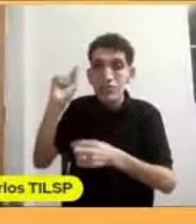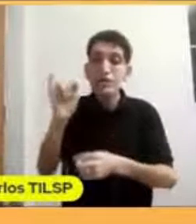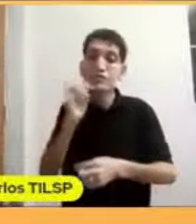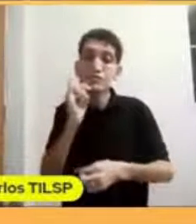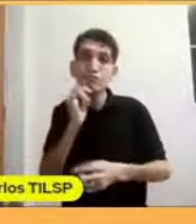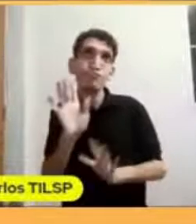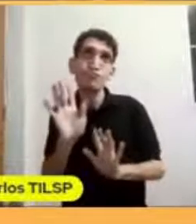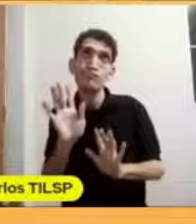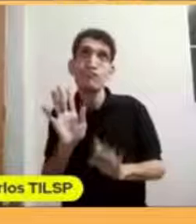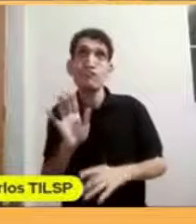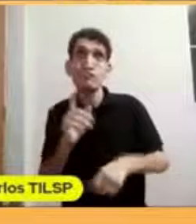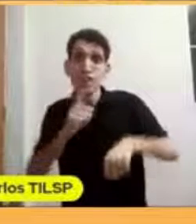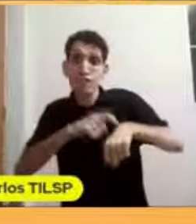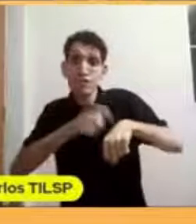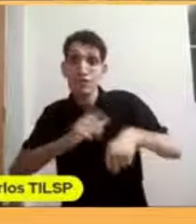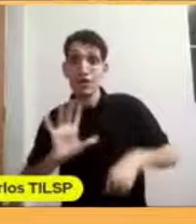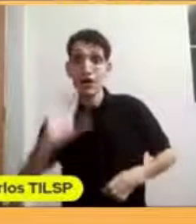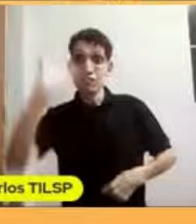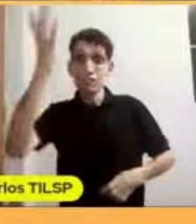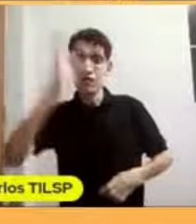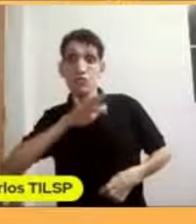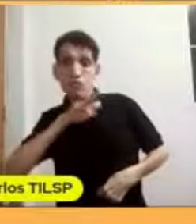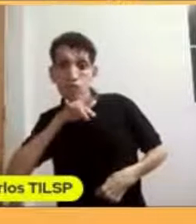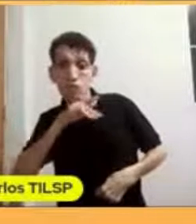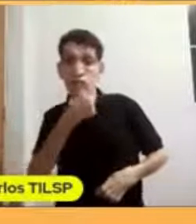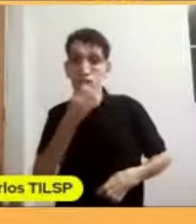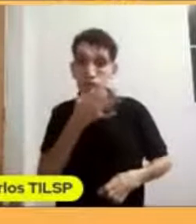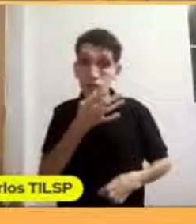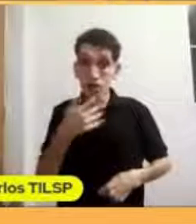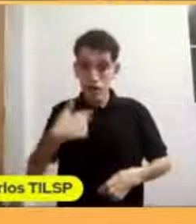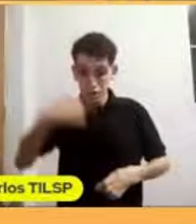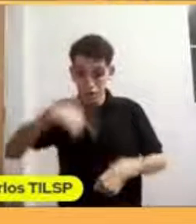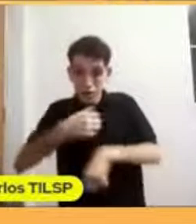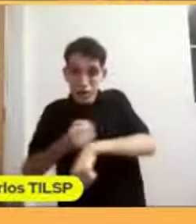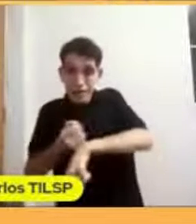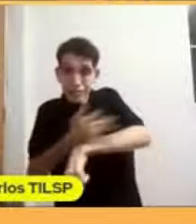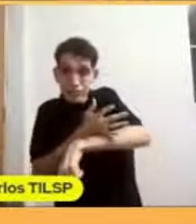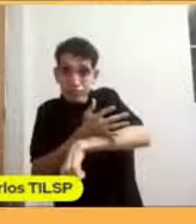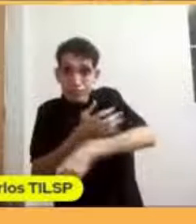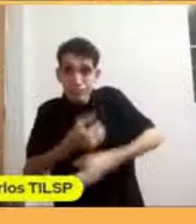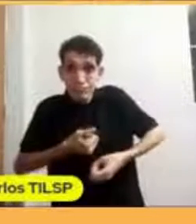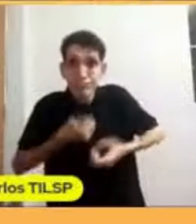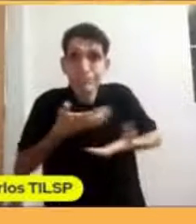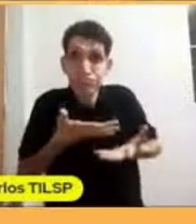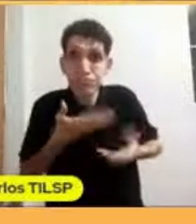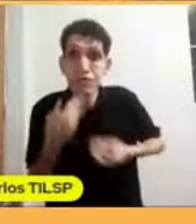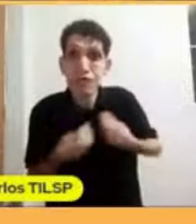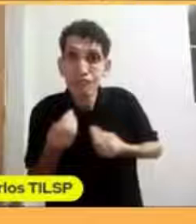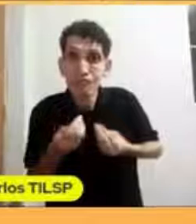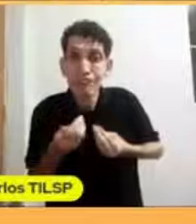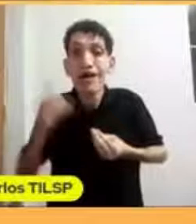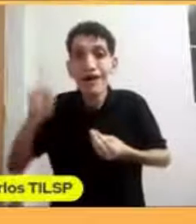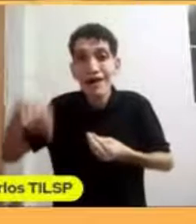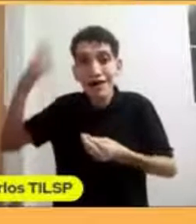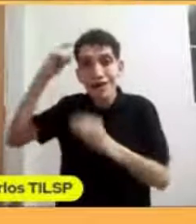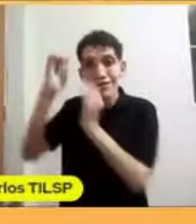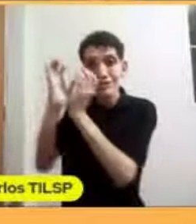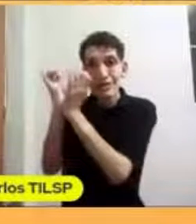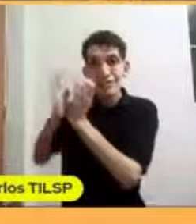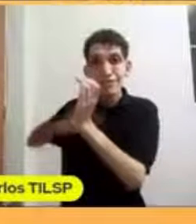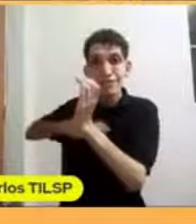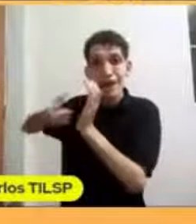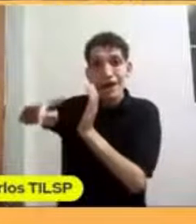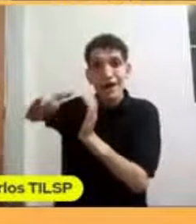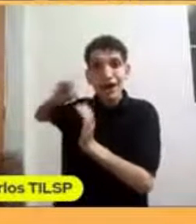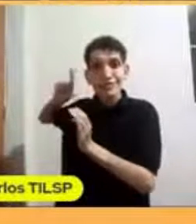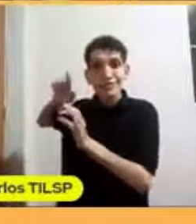desafios, positivos ou negativos, né? E aí eu fui percebendo que esse conceito ele tem muito a ver com a